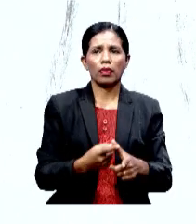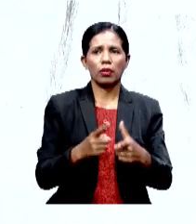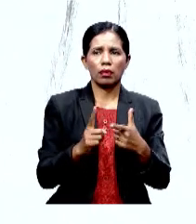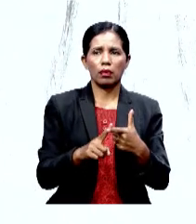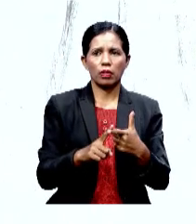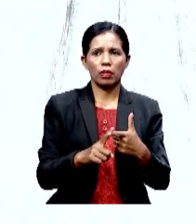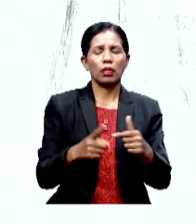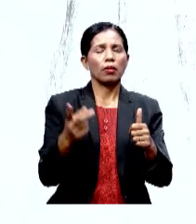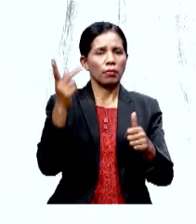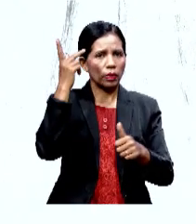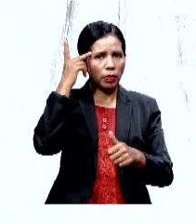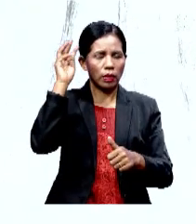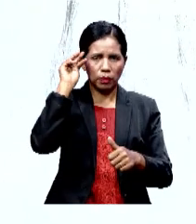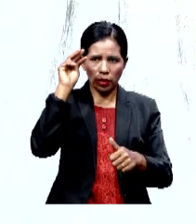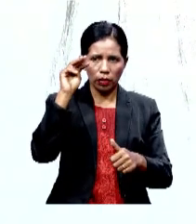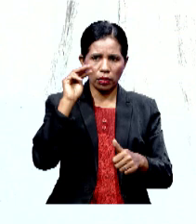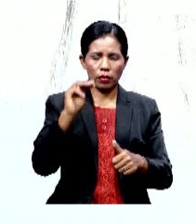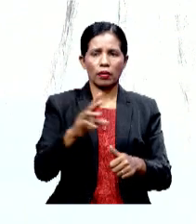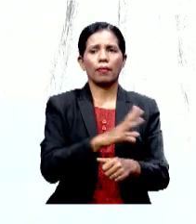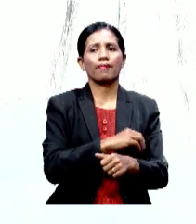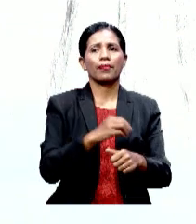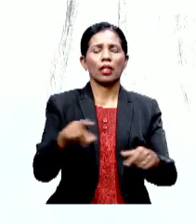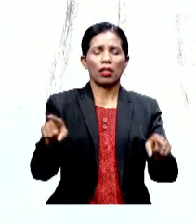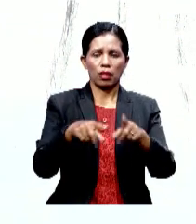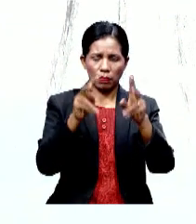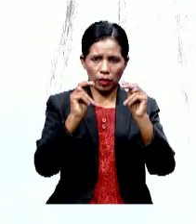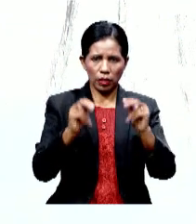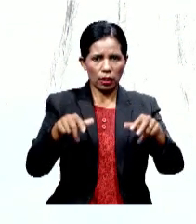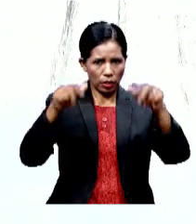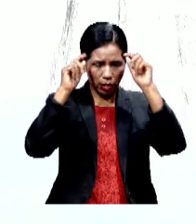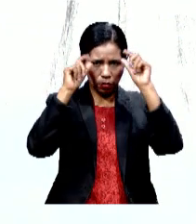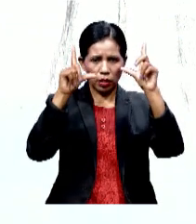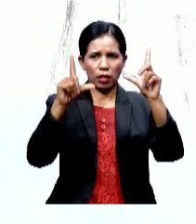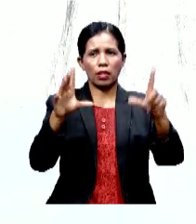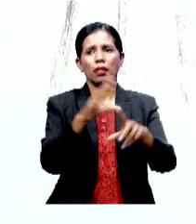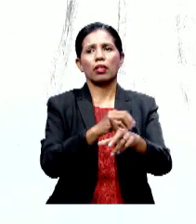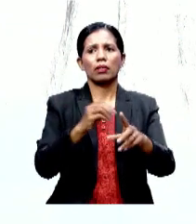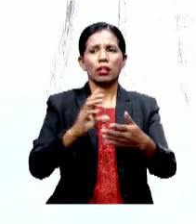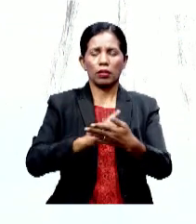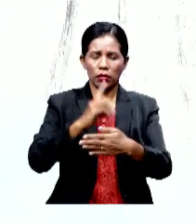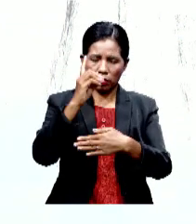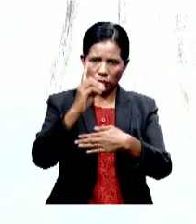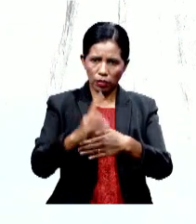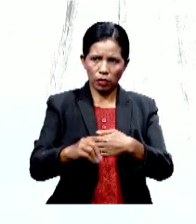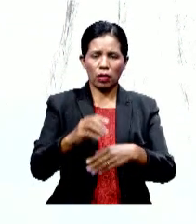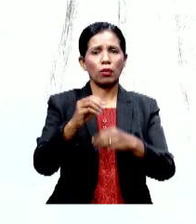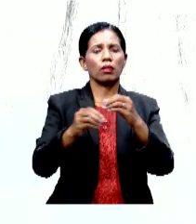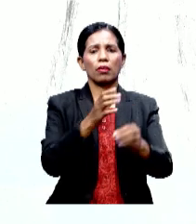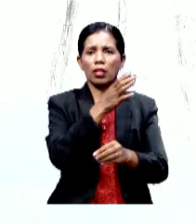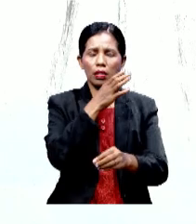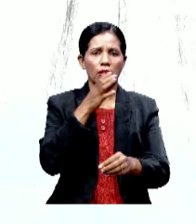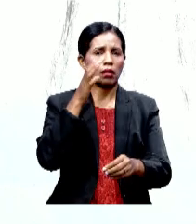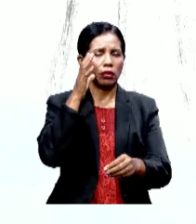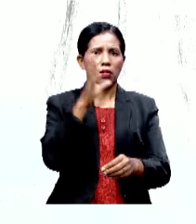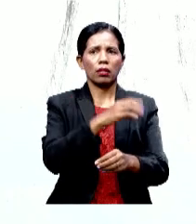O primeiro-ministro comentou a necessidade de Timor-Leste de desenvolver o seu setor agrícola, né?